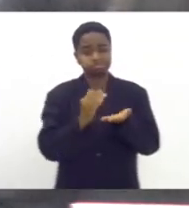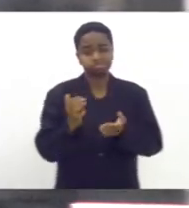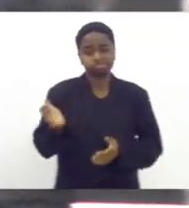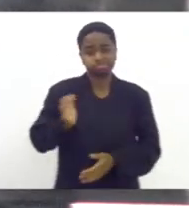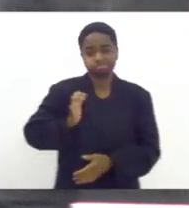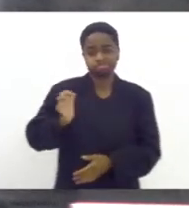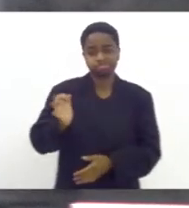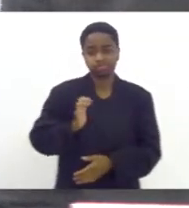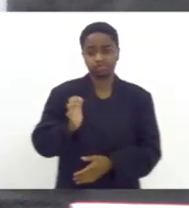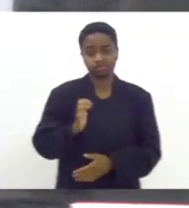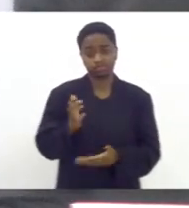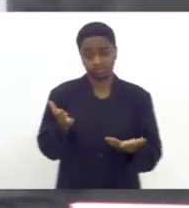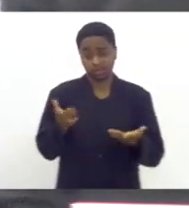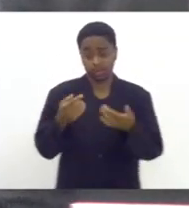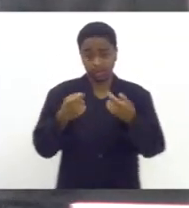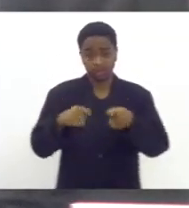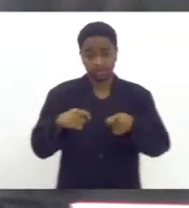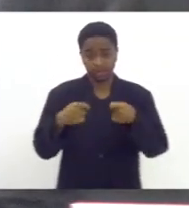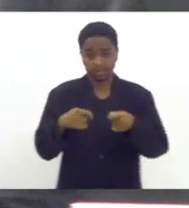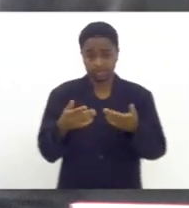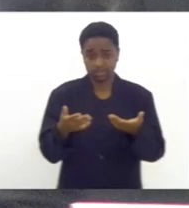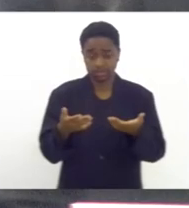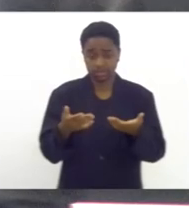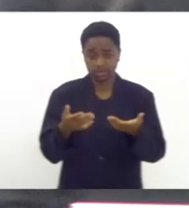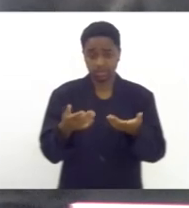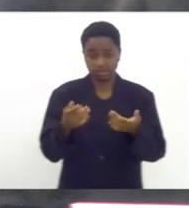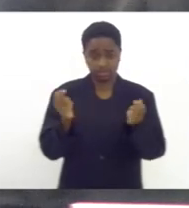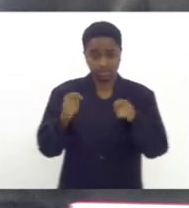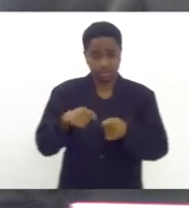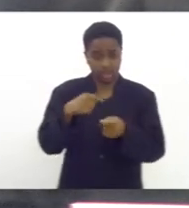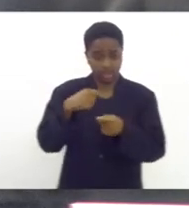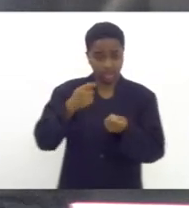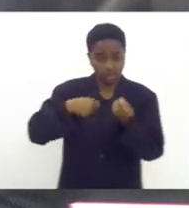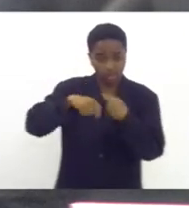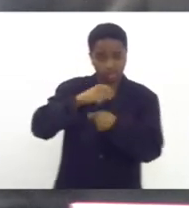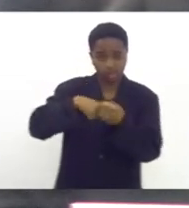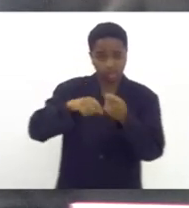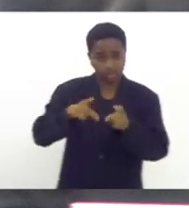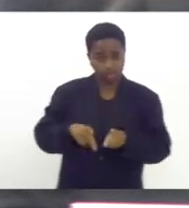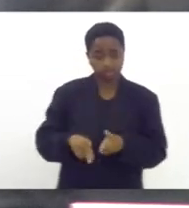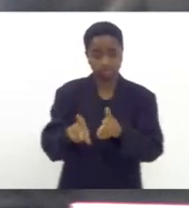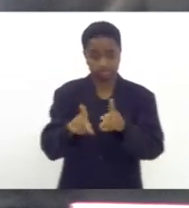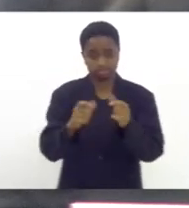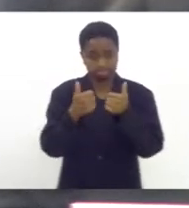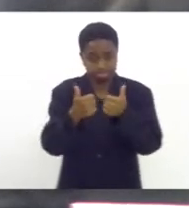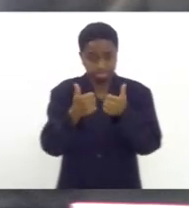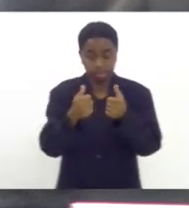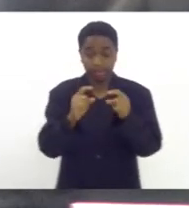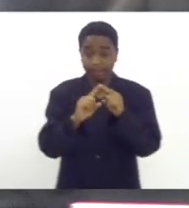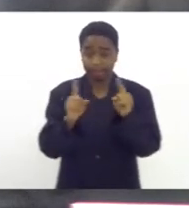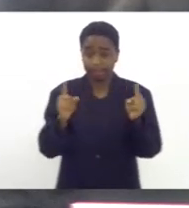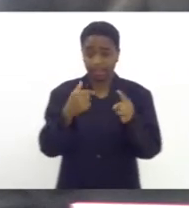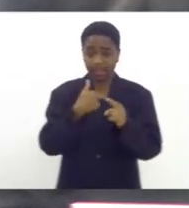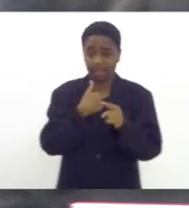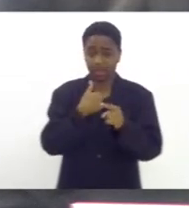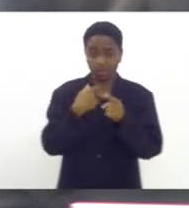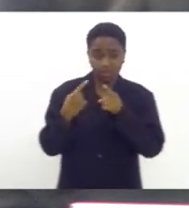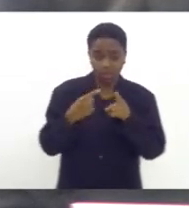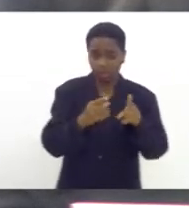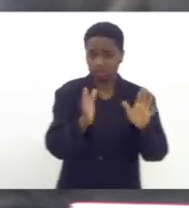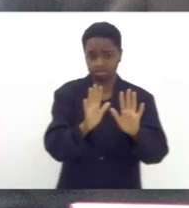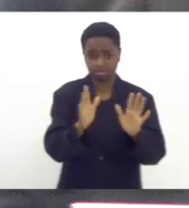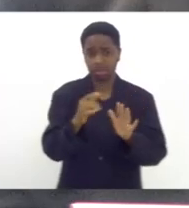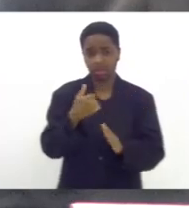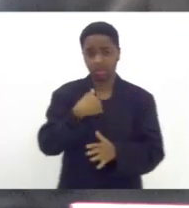exorbitante é necessário para que a economia agire eu acho que é bom também não estou aqui fazendo nenhuma Apologia não acho que todo